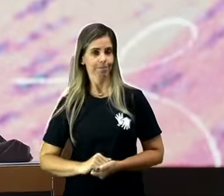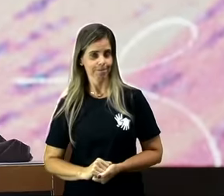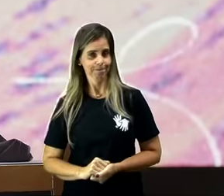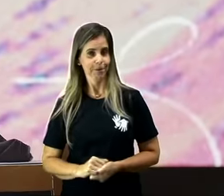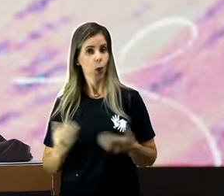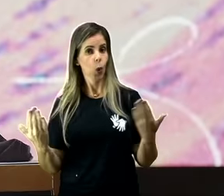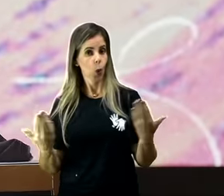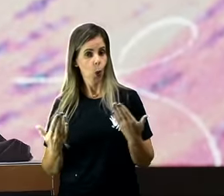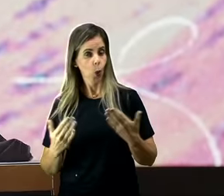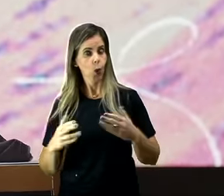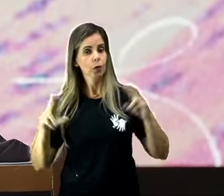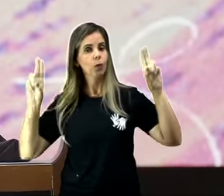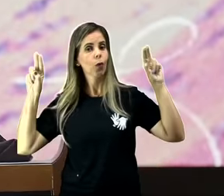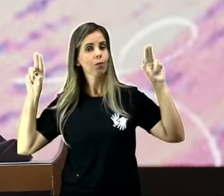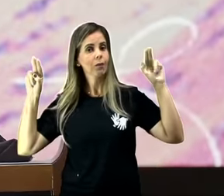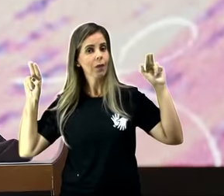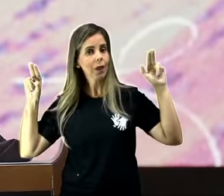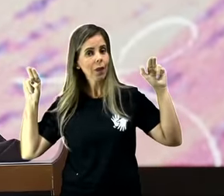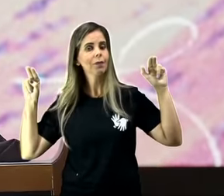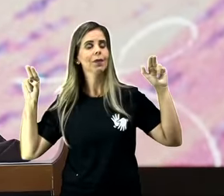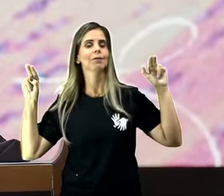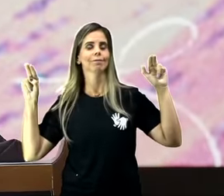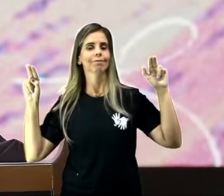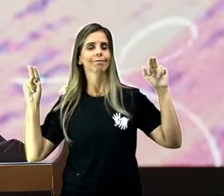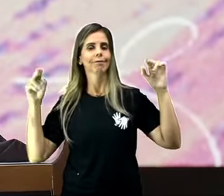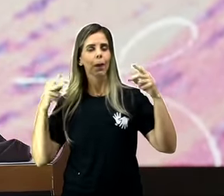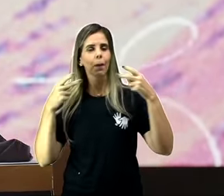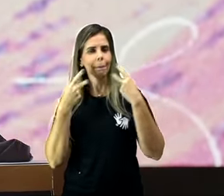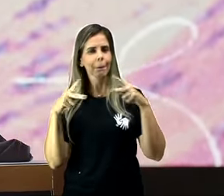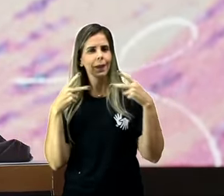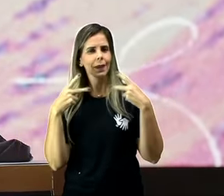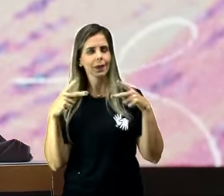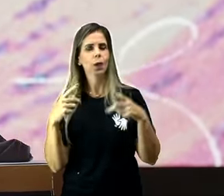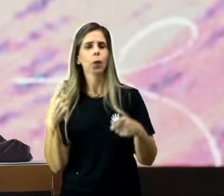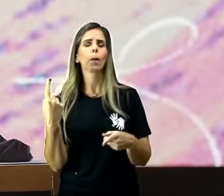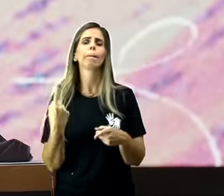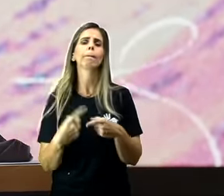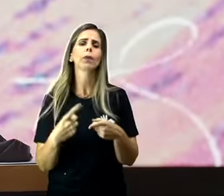hoje. Por que que Deus permite tempestades e ventos contrários?